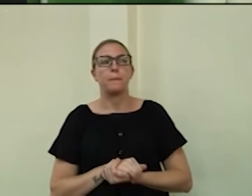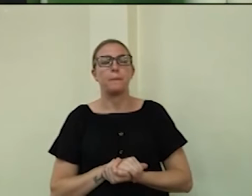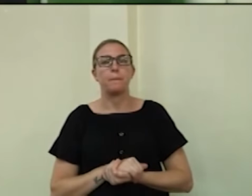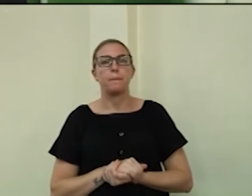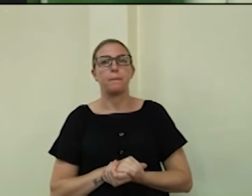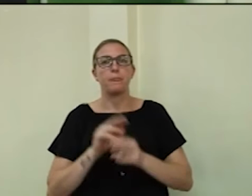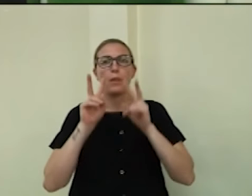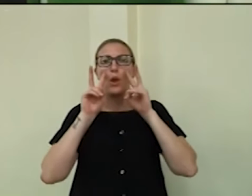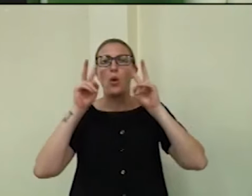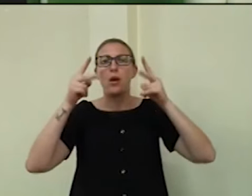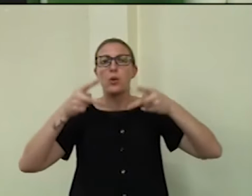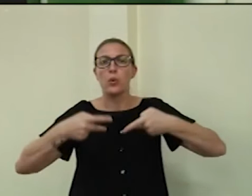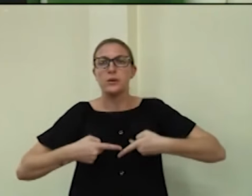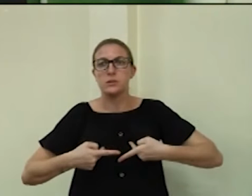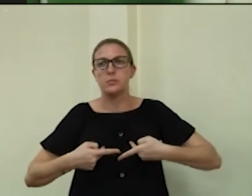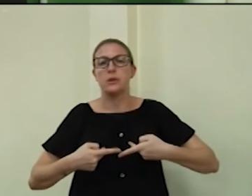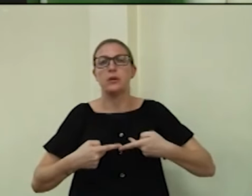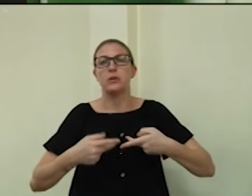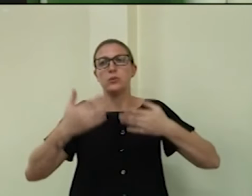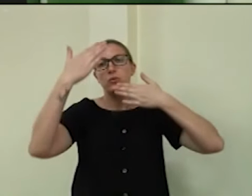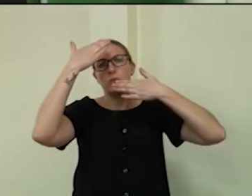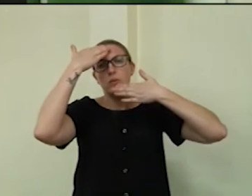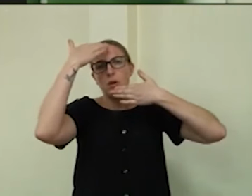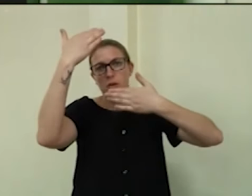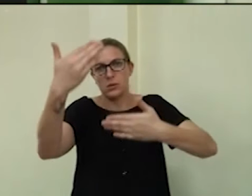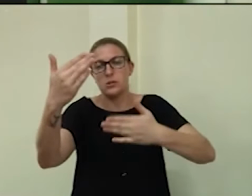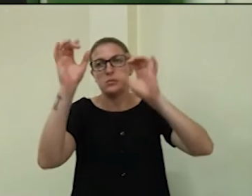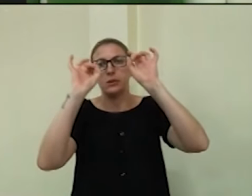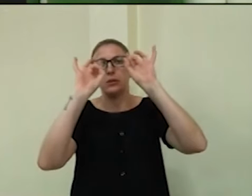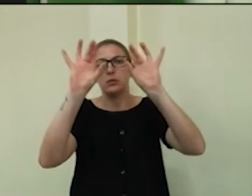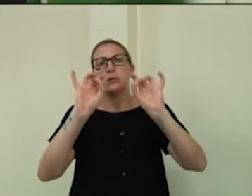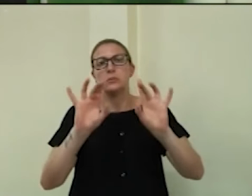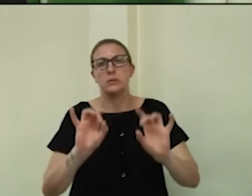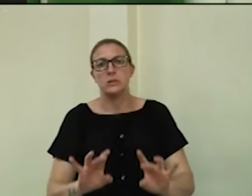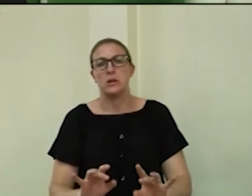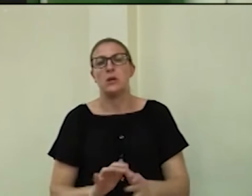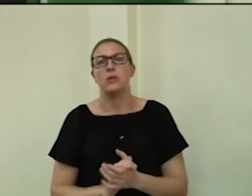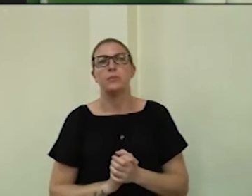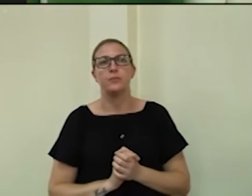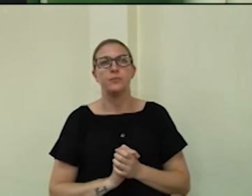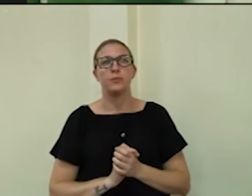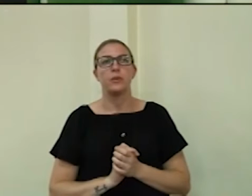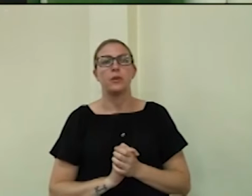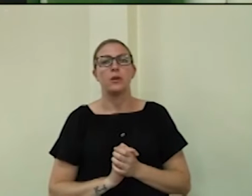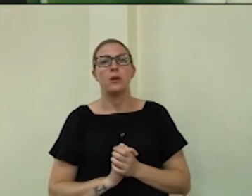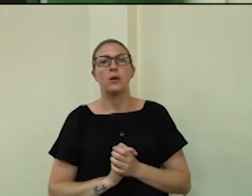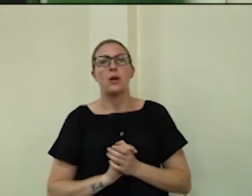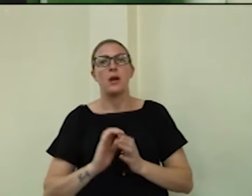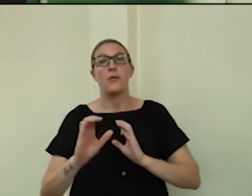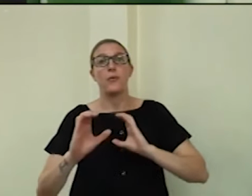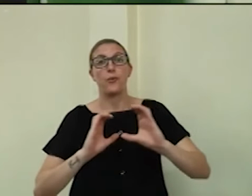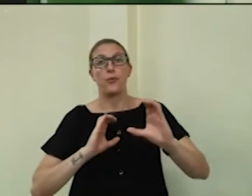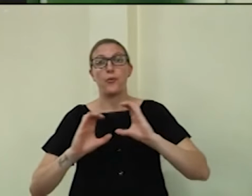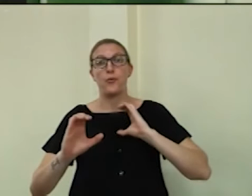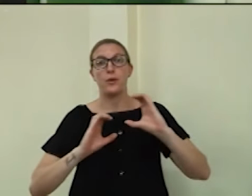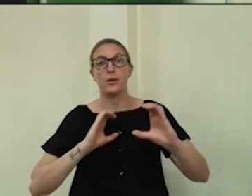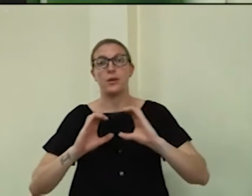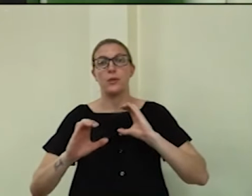Um reconhecimento e agradecimento muito especial à coordenadora do programa,